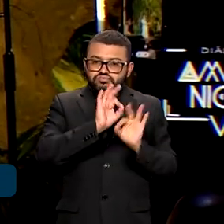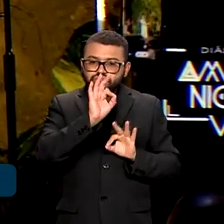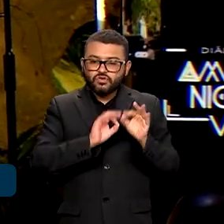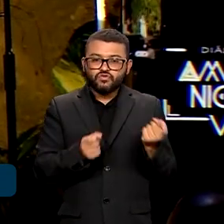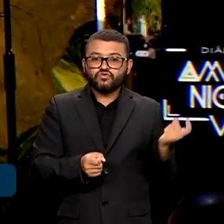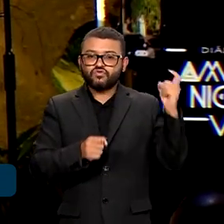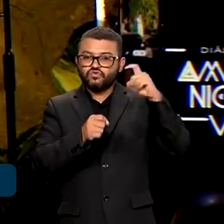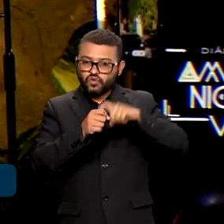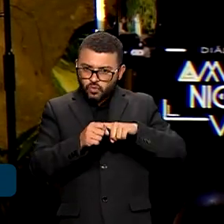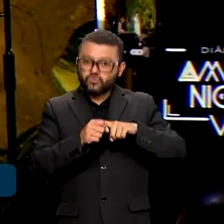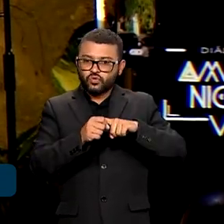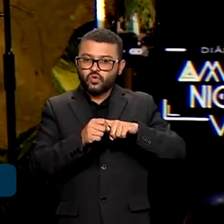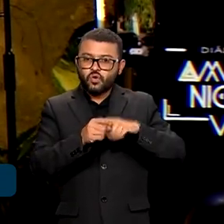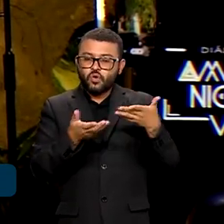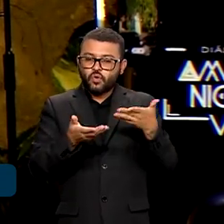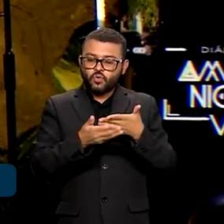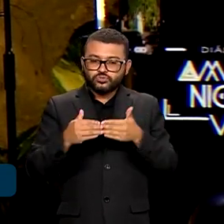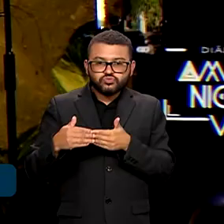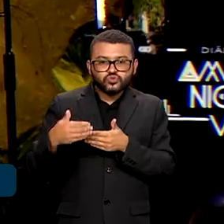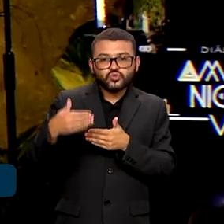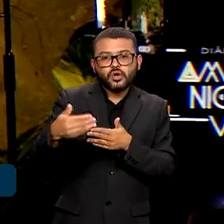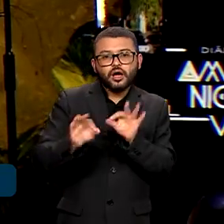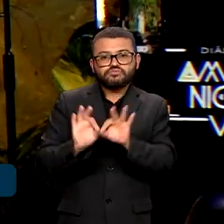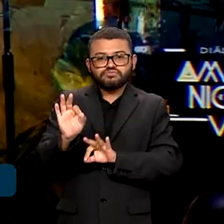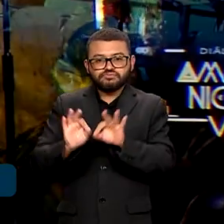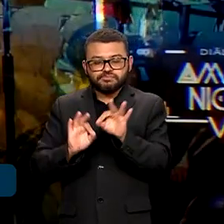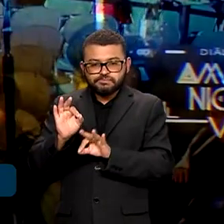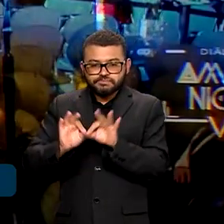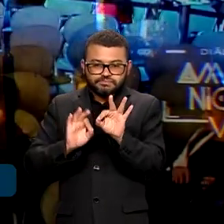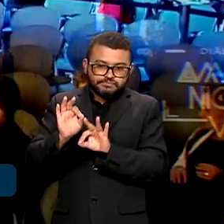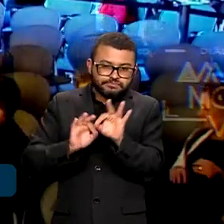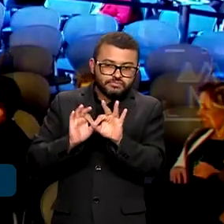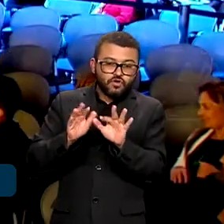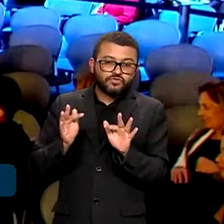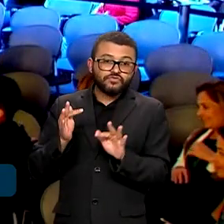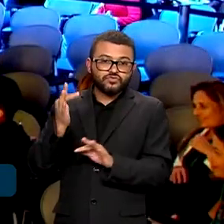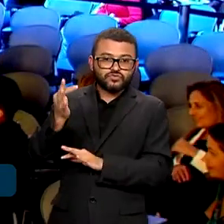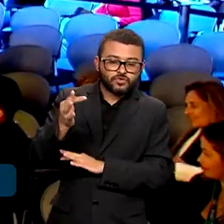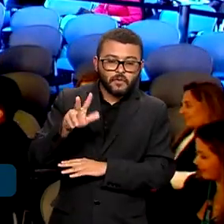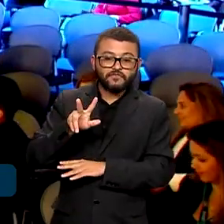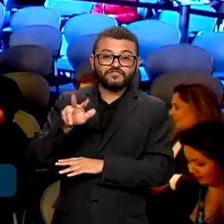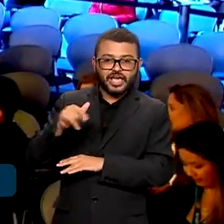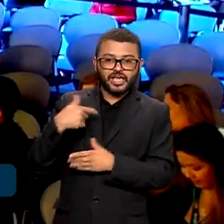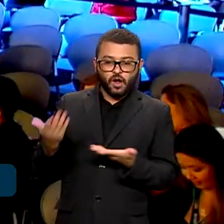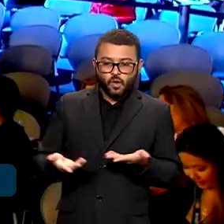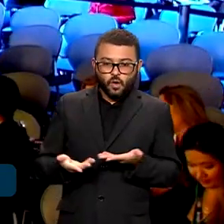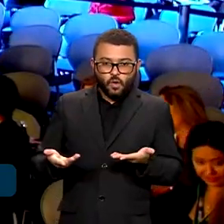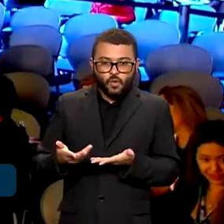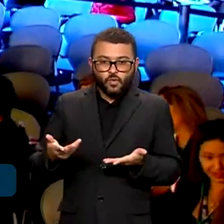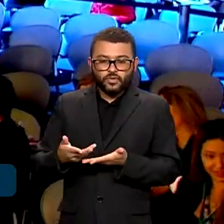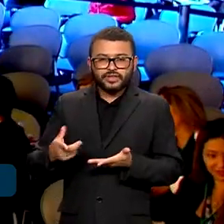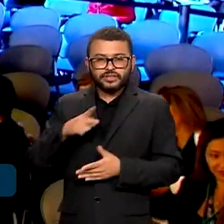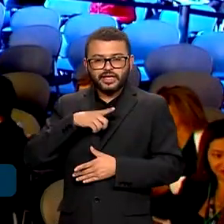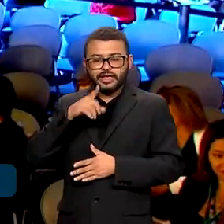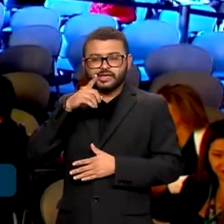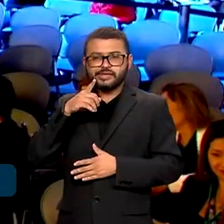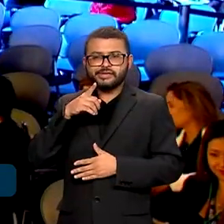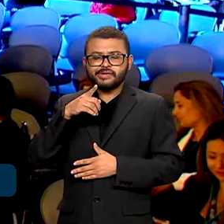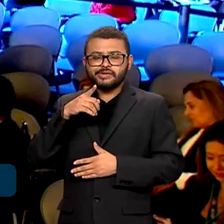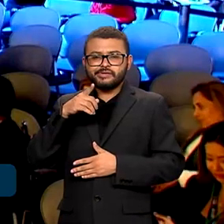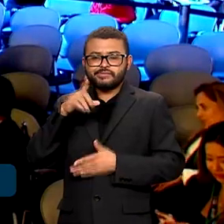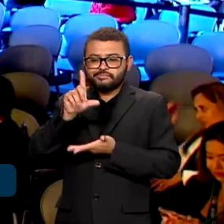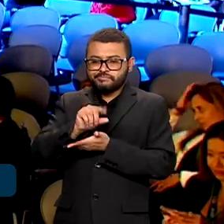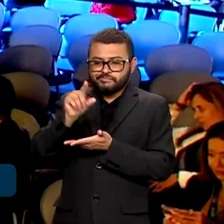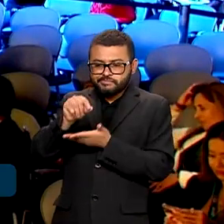dando continuidade a esse processo preparatório. Mas daqui nós teremos uma declaração